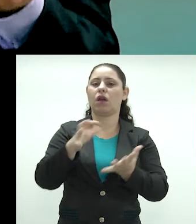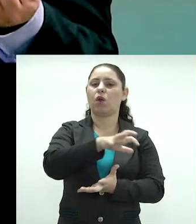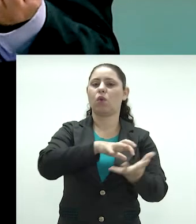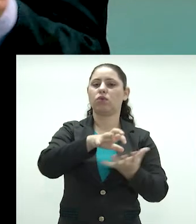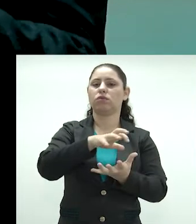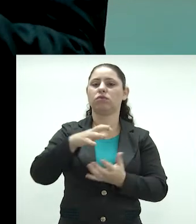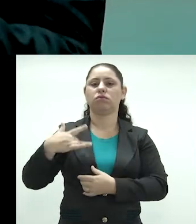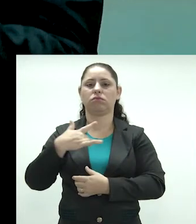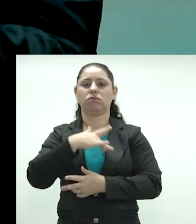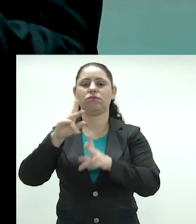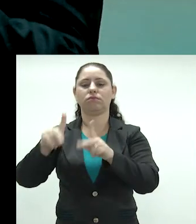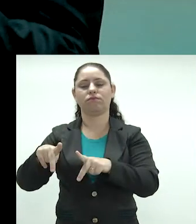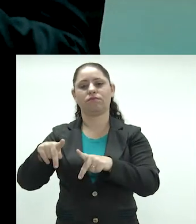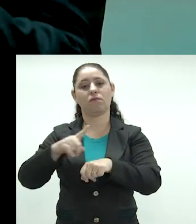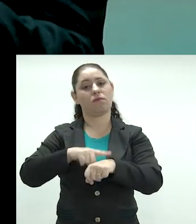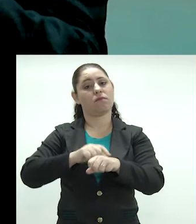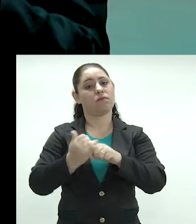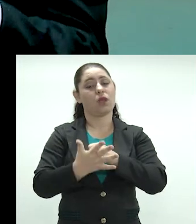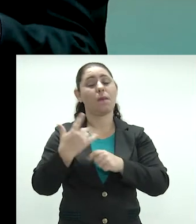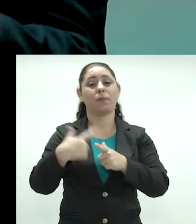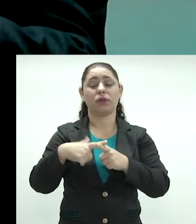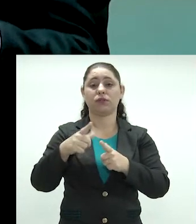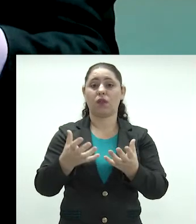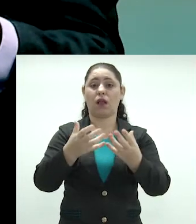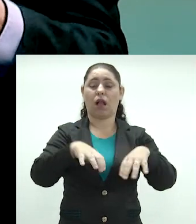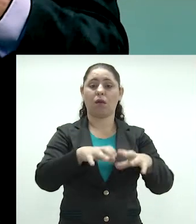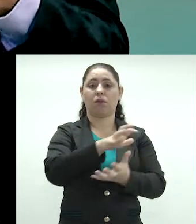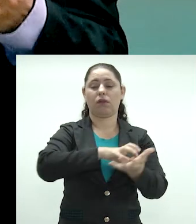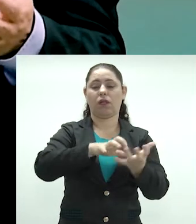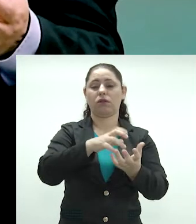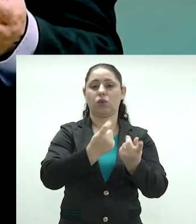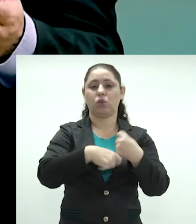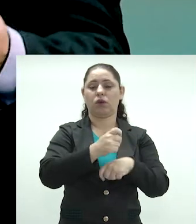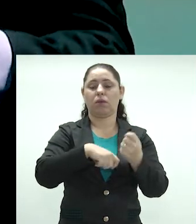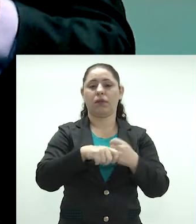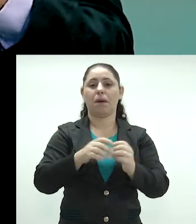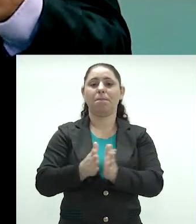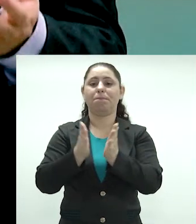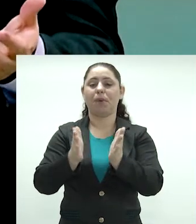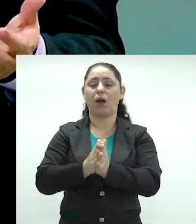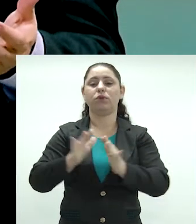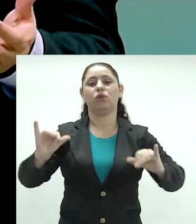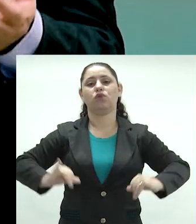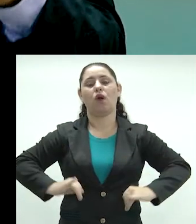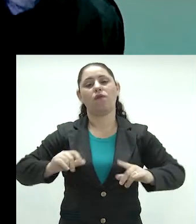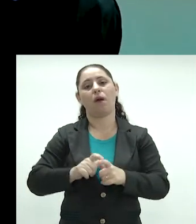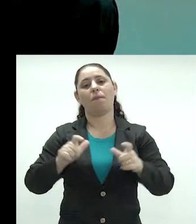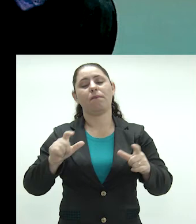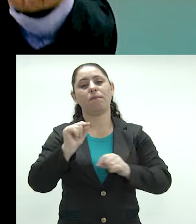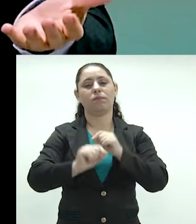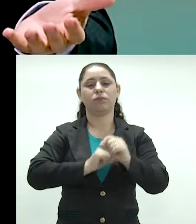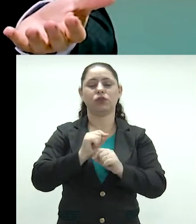e saúde pública nesse momento de pandemia. Até porque se você quebra a economia, a população, especialmente a mais carente, que paga o preço maior, quer